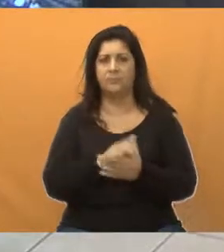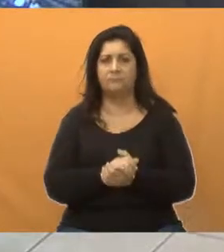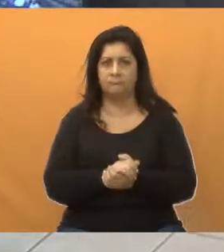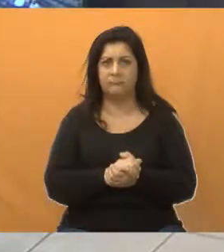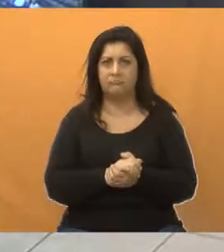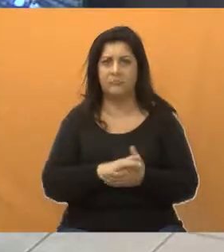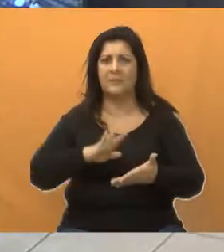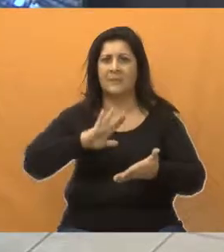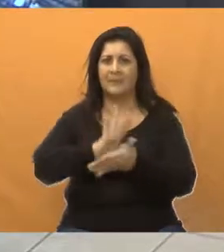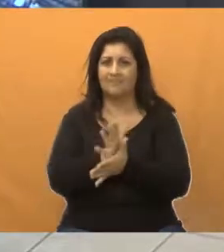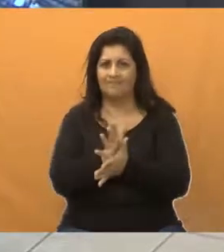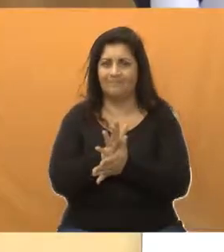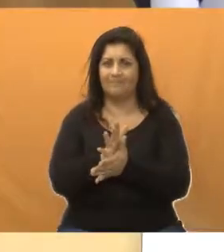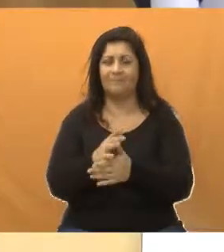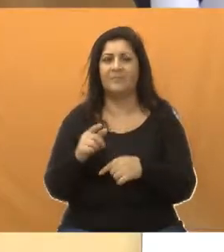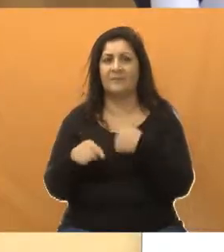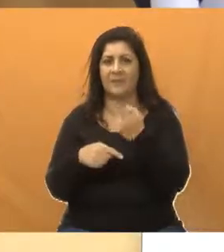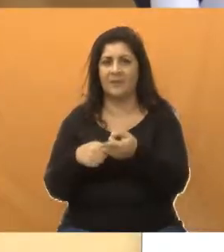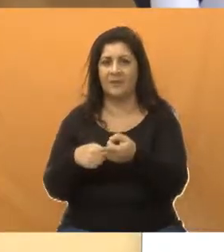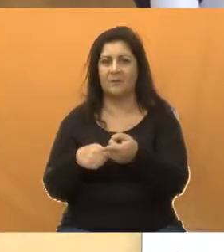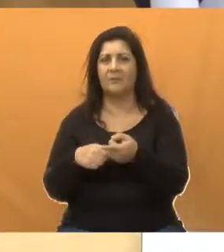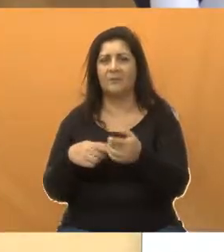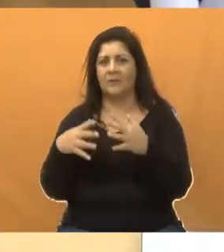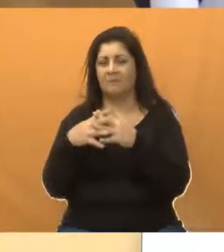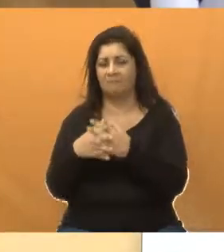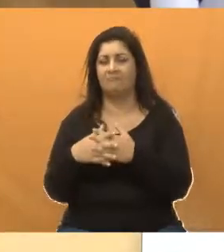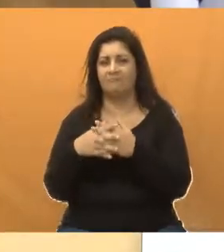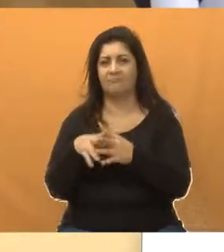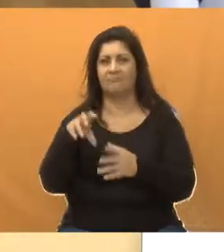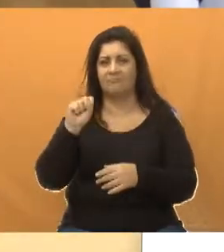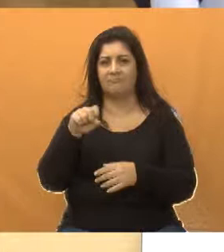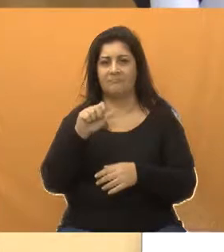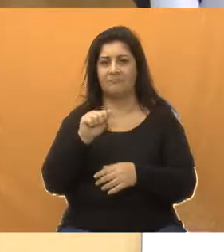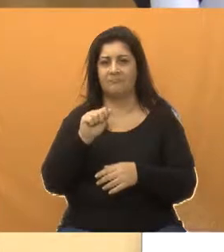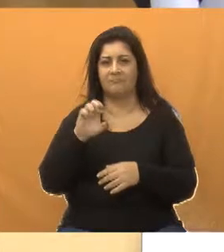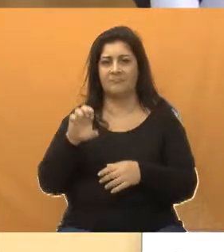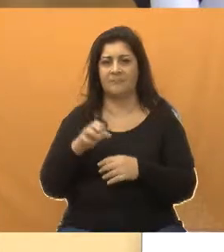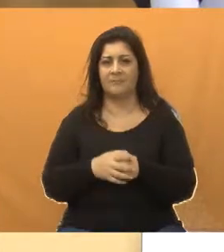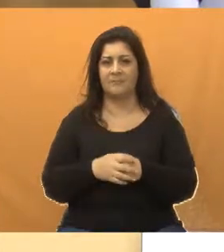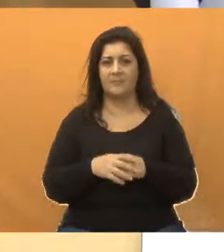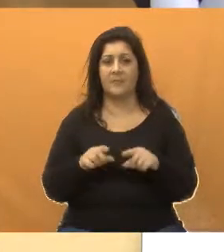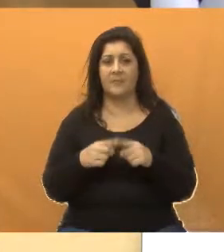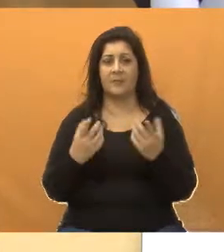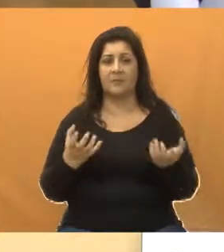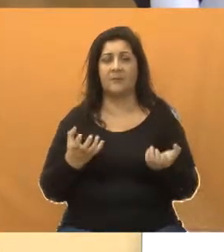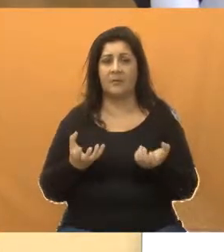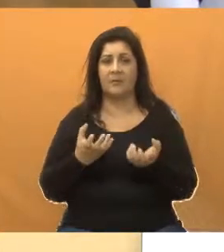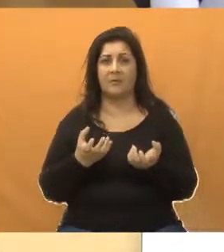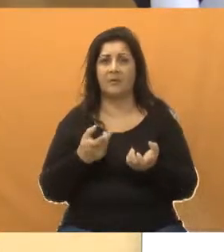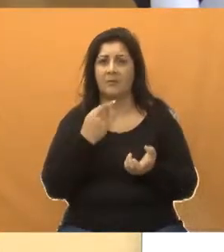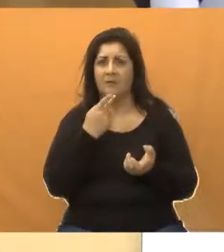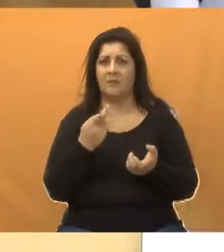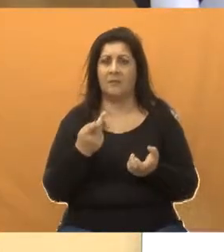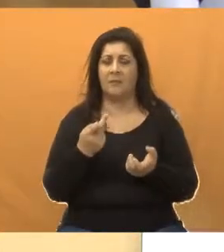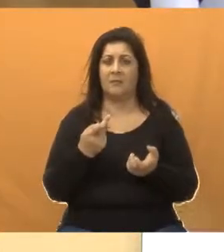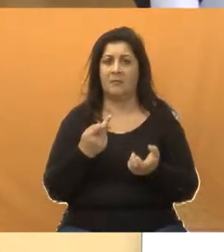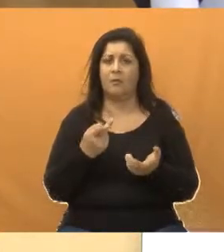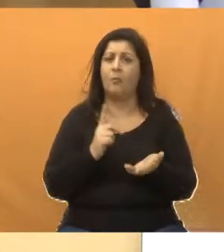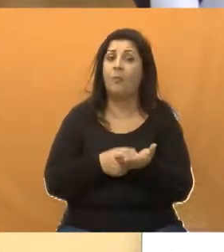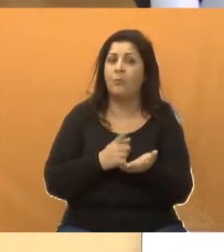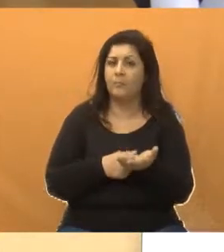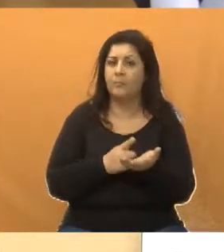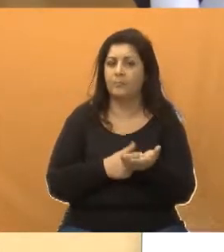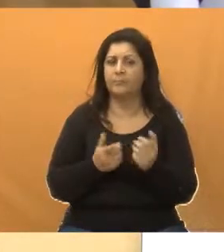esse impacto vai atingir as contas do SAI. Mas eu queria aqui propor ao governo que faça o meio termo.